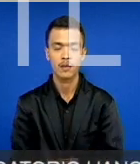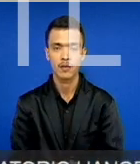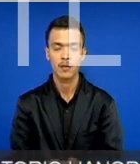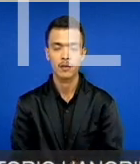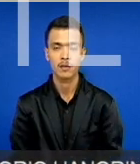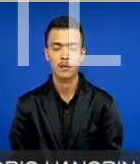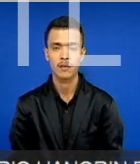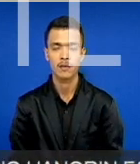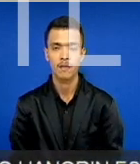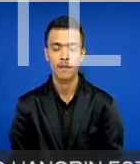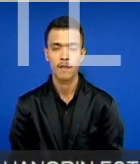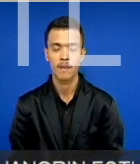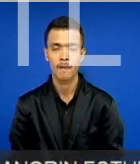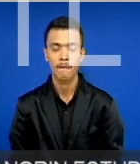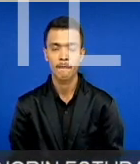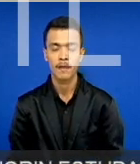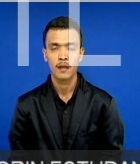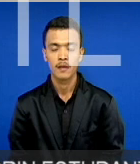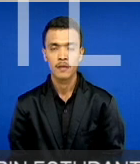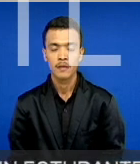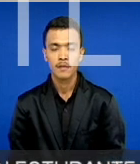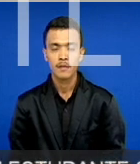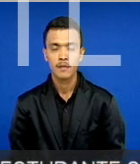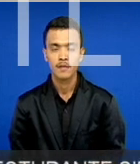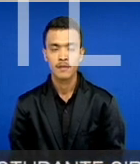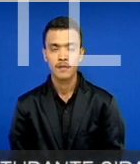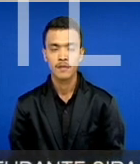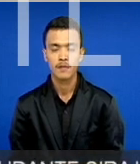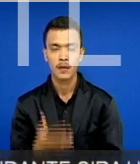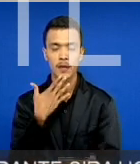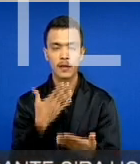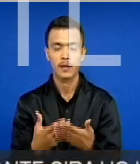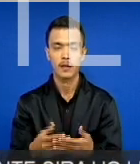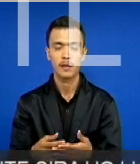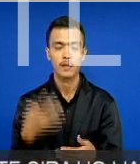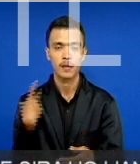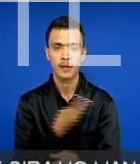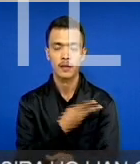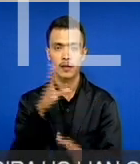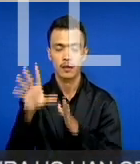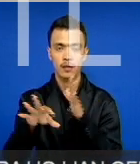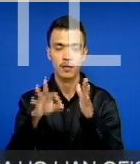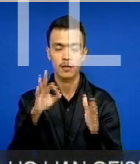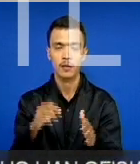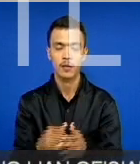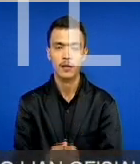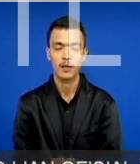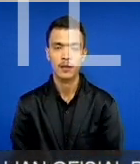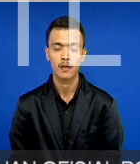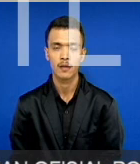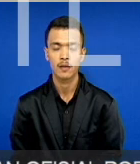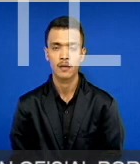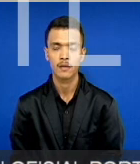leis e aspecto comércio. Benefício segundo deve meter da meta da relação é decisão, diversificação